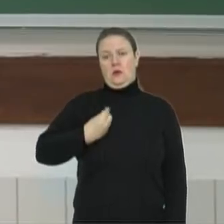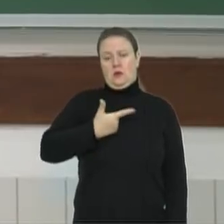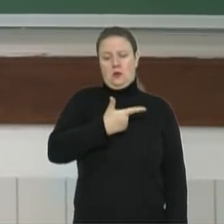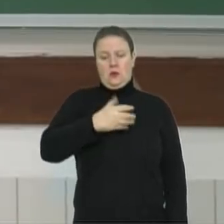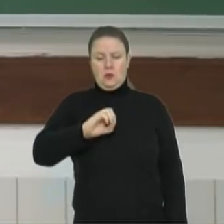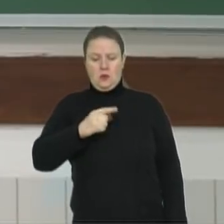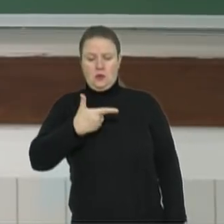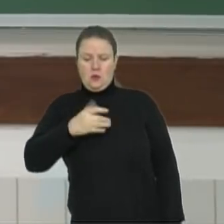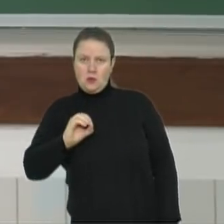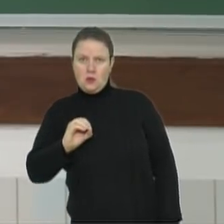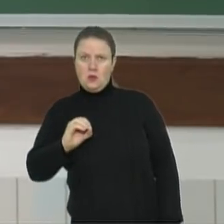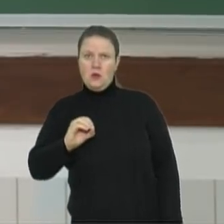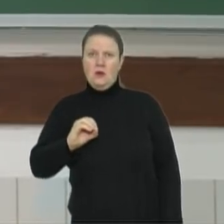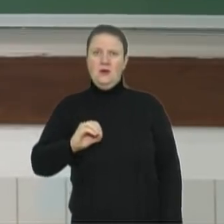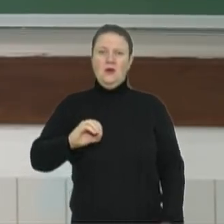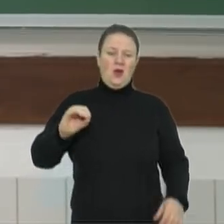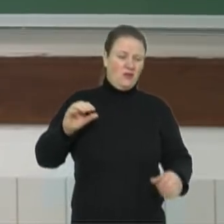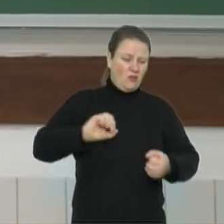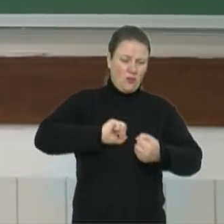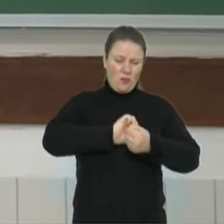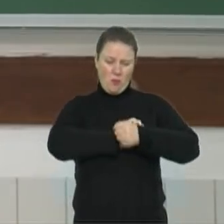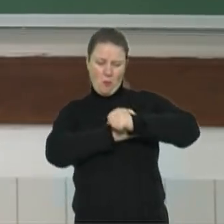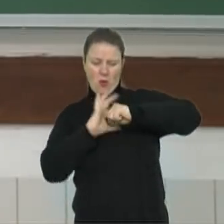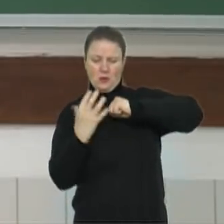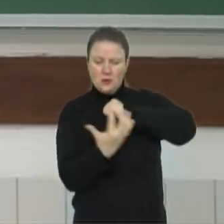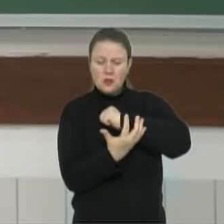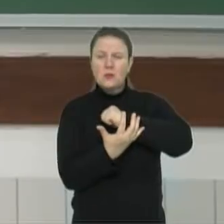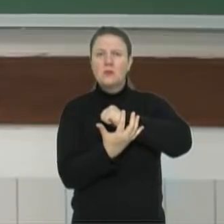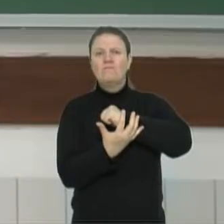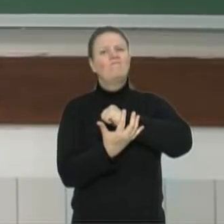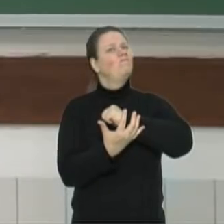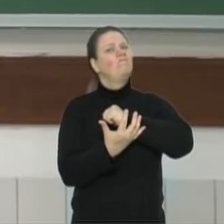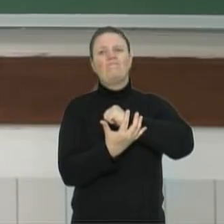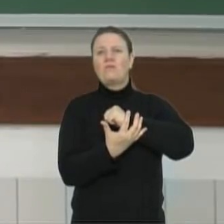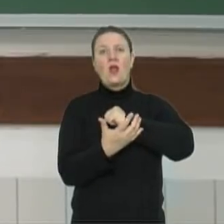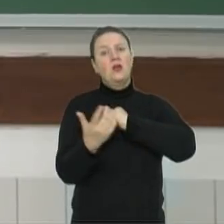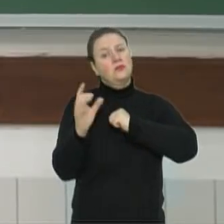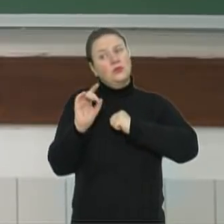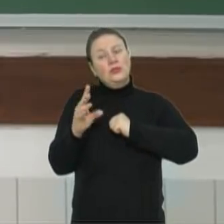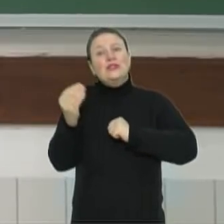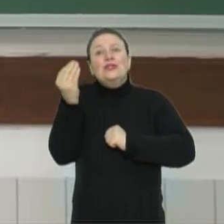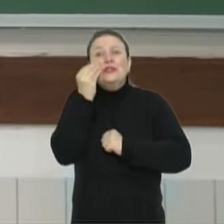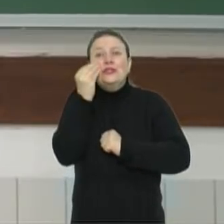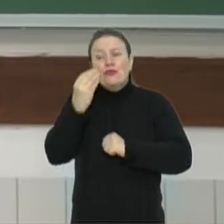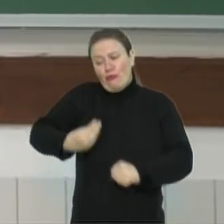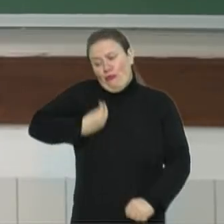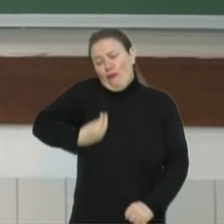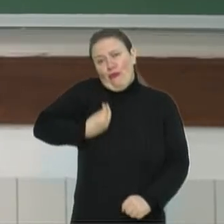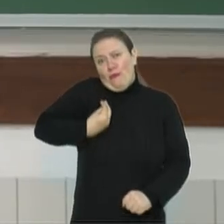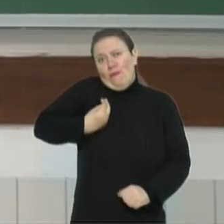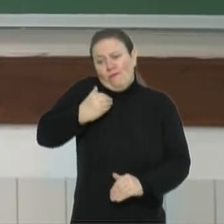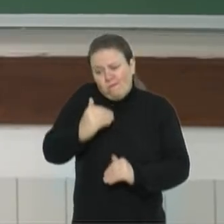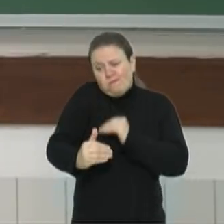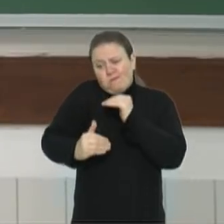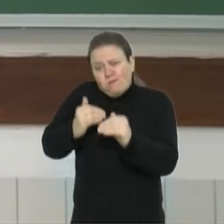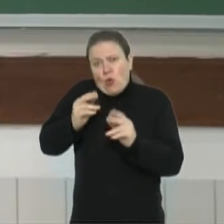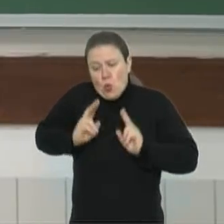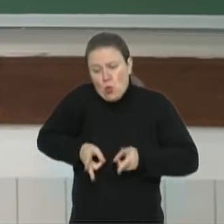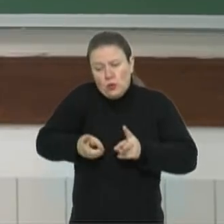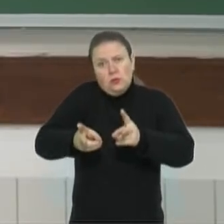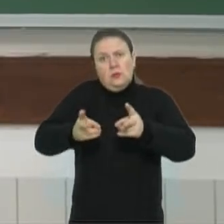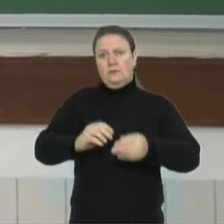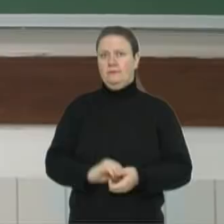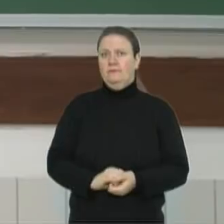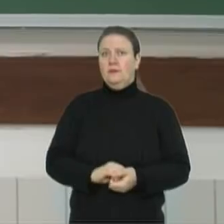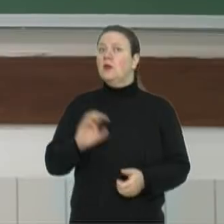não escolhemos viver a pandemia, apenas estamos nos desenvolvendo aqui dentre essas características, esses fatos do